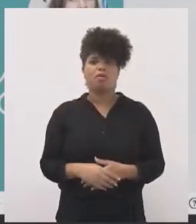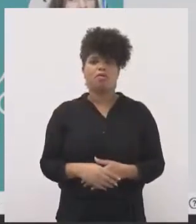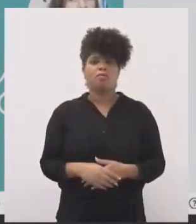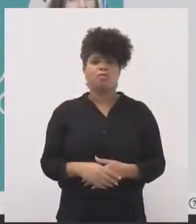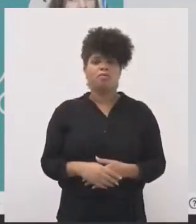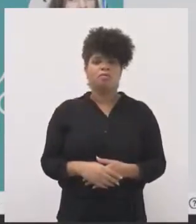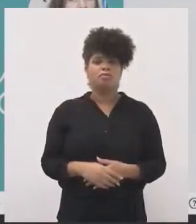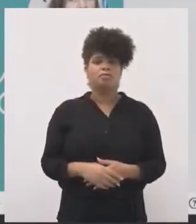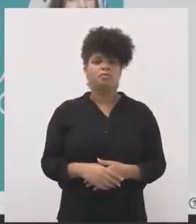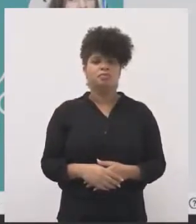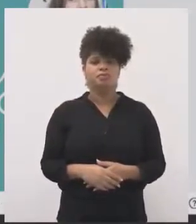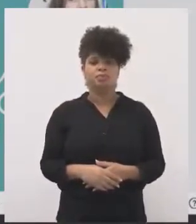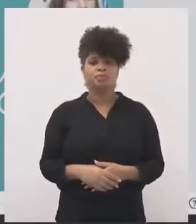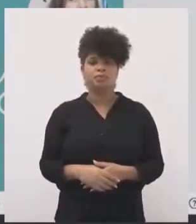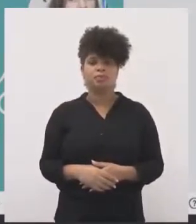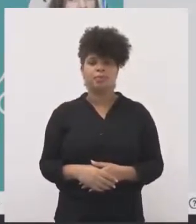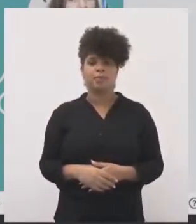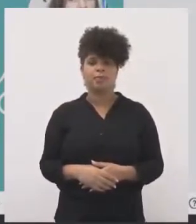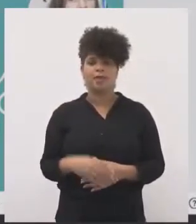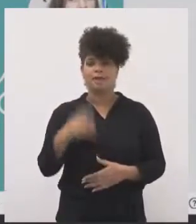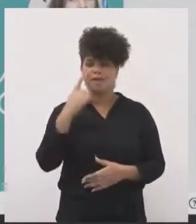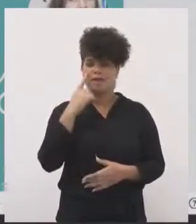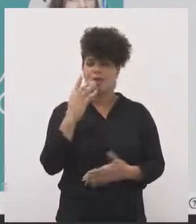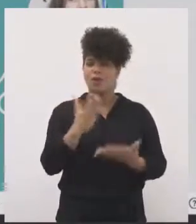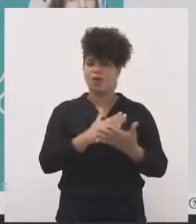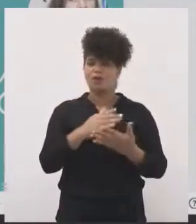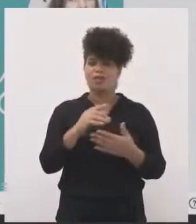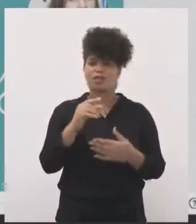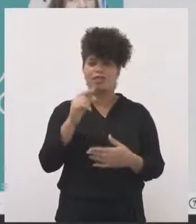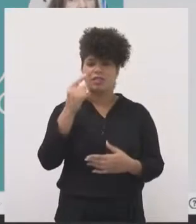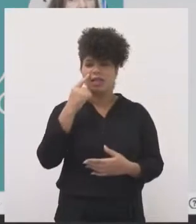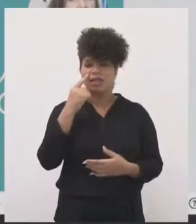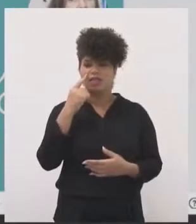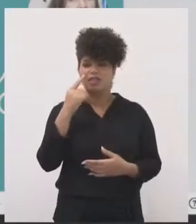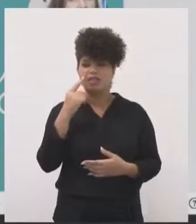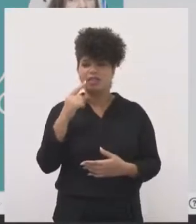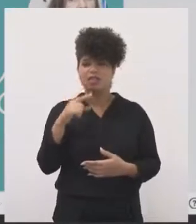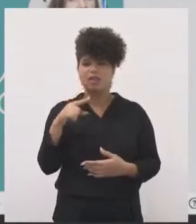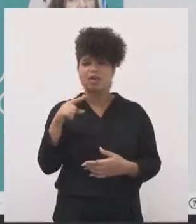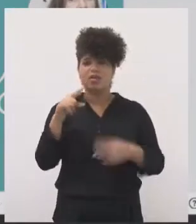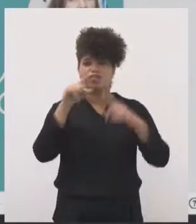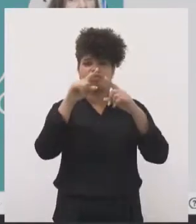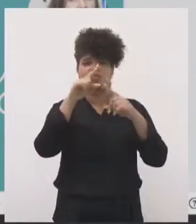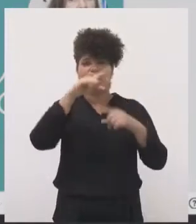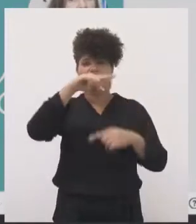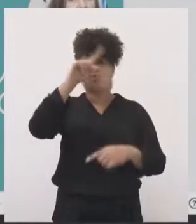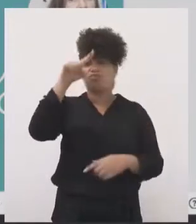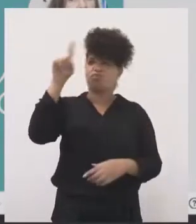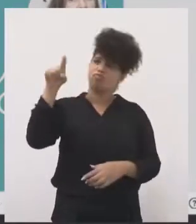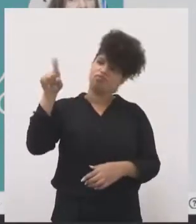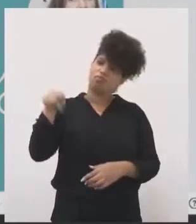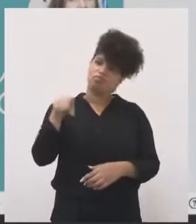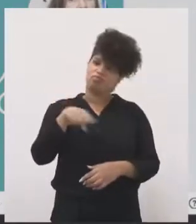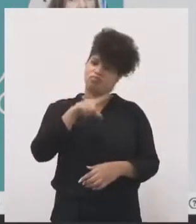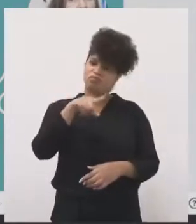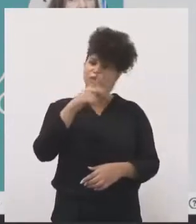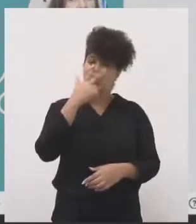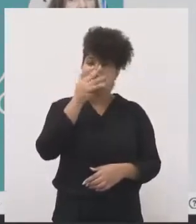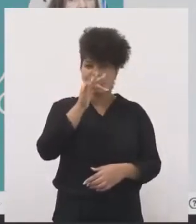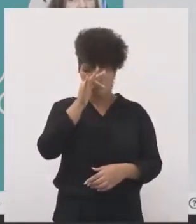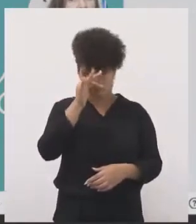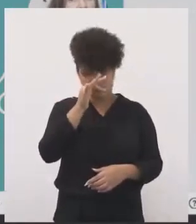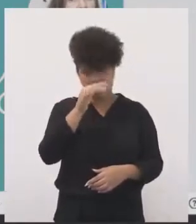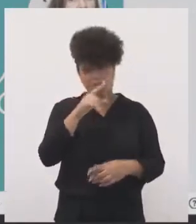aqui. Ó, vamos abrir para ver as outras opções? Tem essas bolhas, essa aqui que parece uma florzinha, uns quadrados